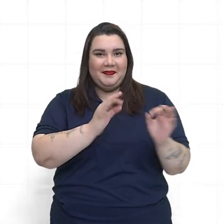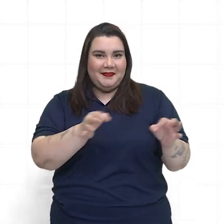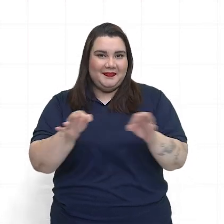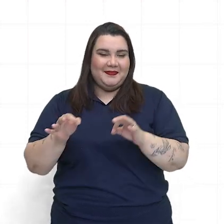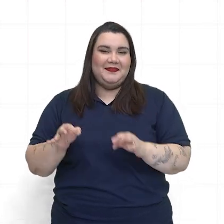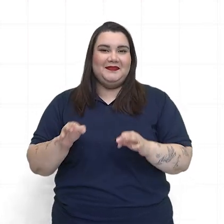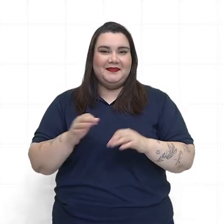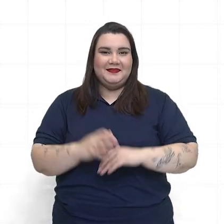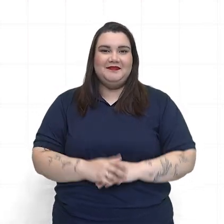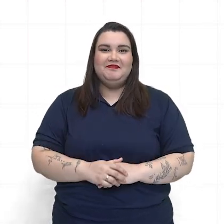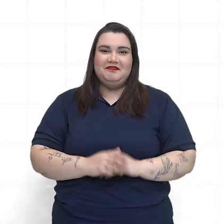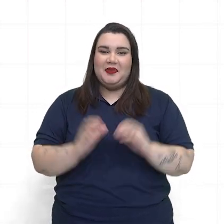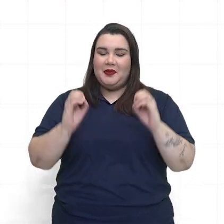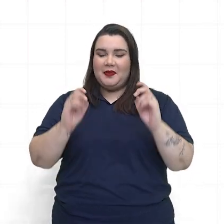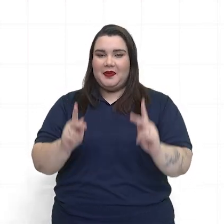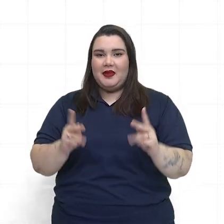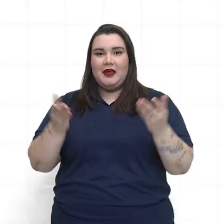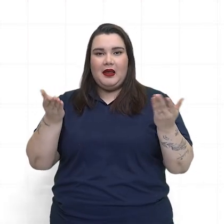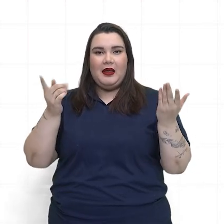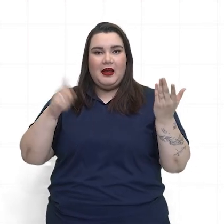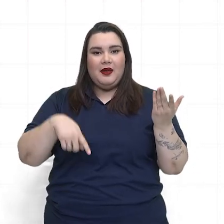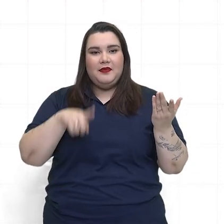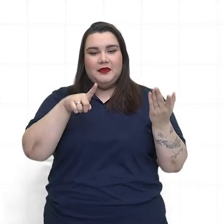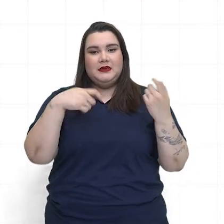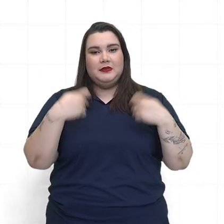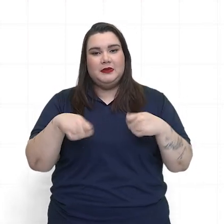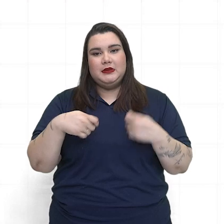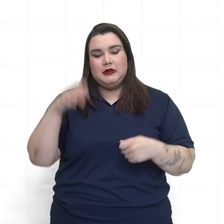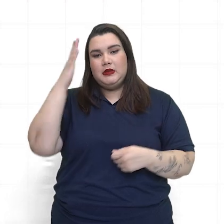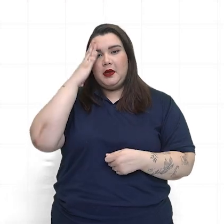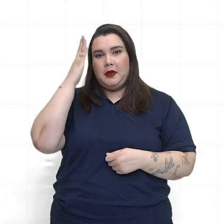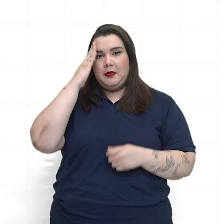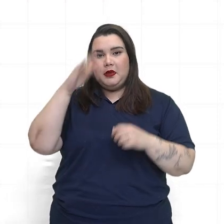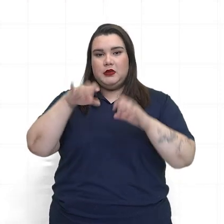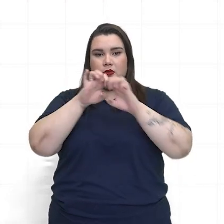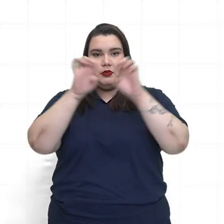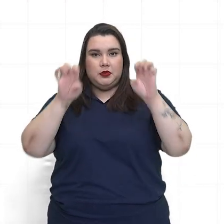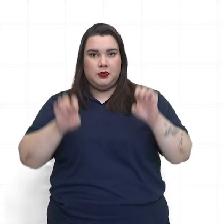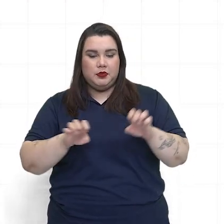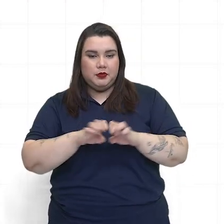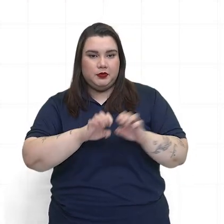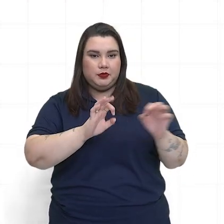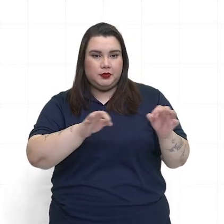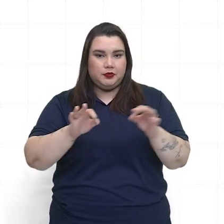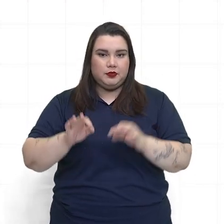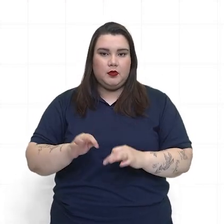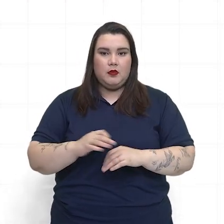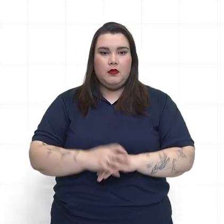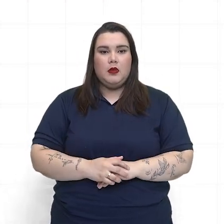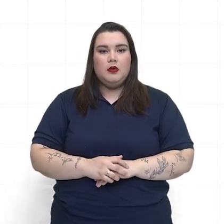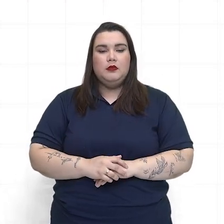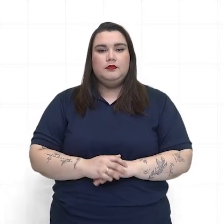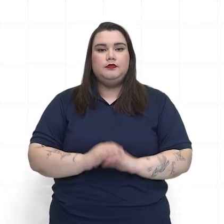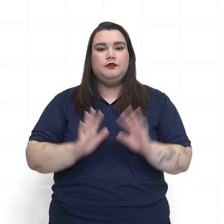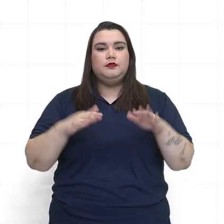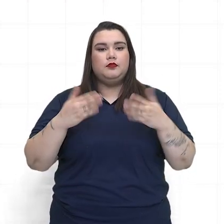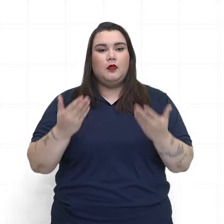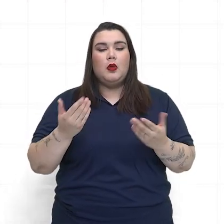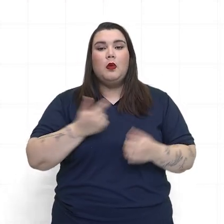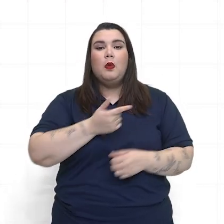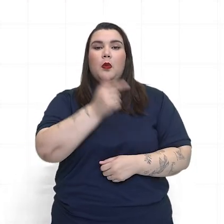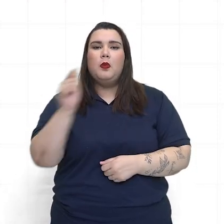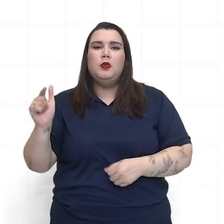Então é dessa forma que você precisa estruturar, né? Então, como é que se faz? Olha, um